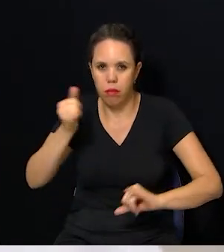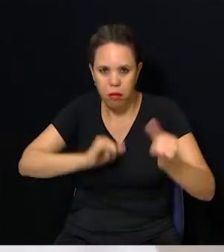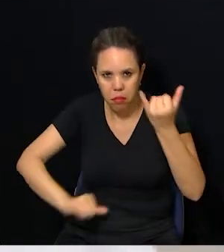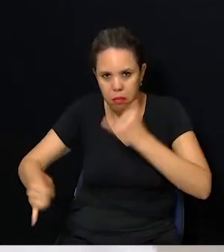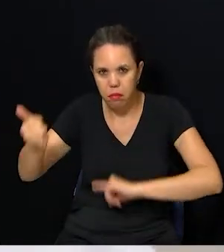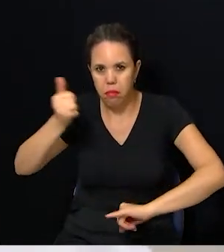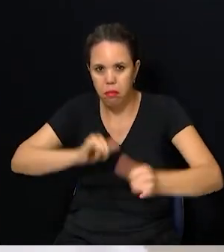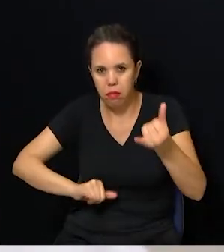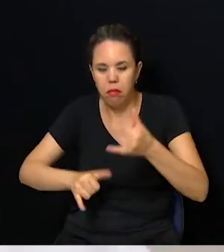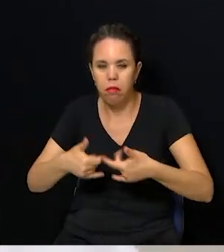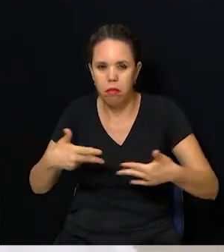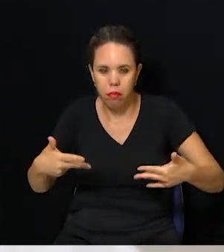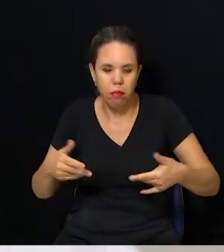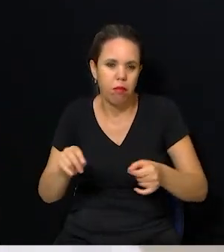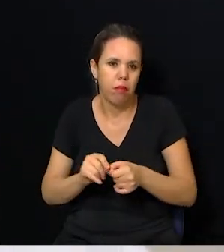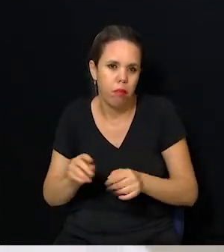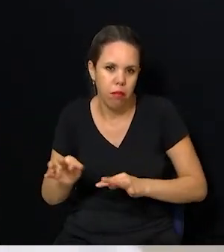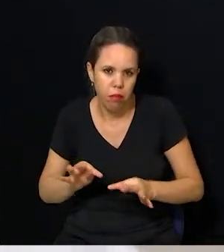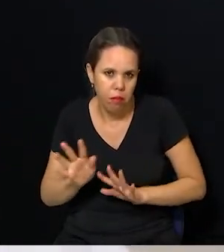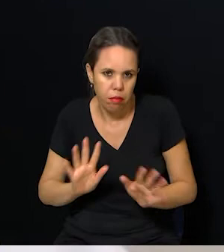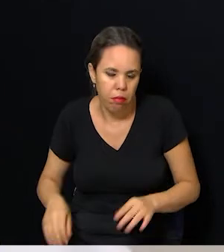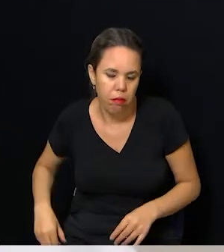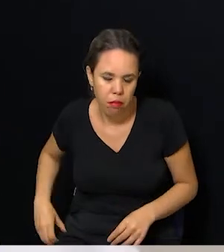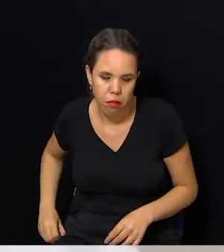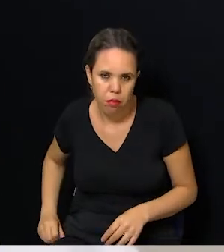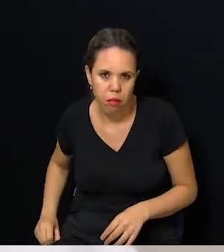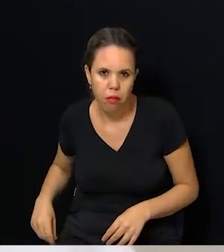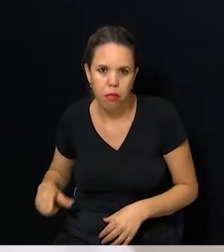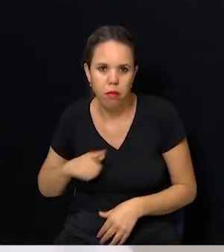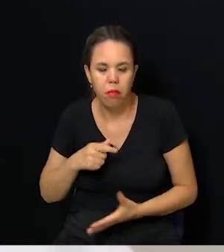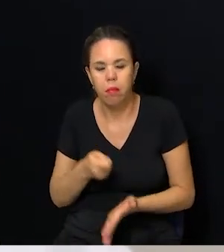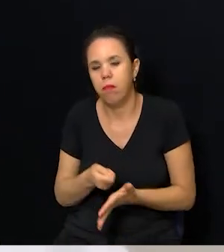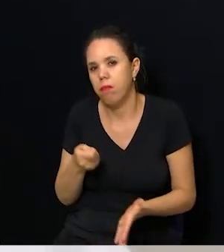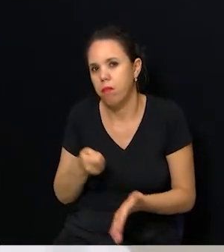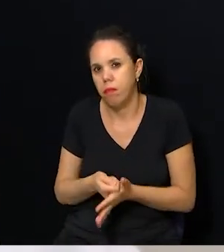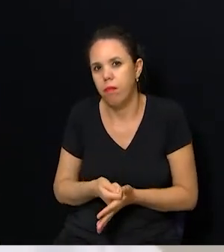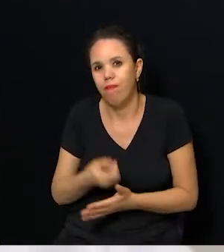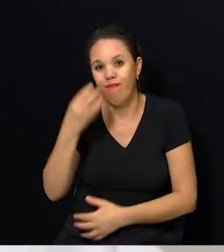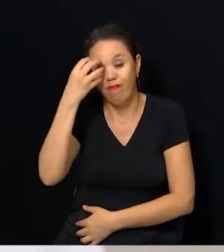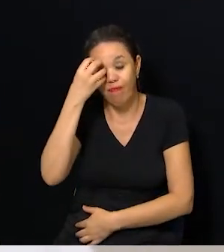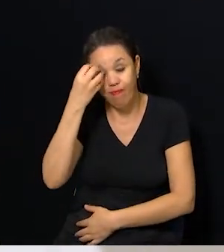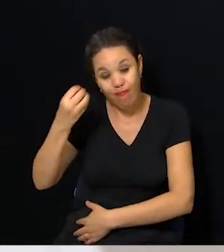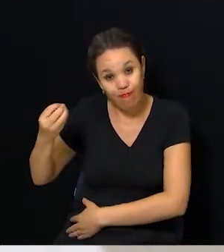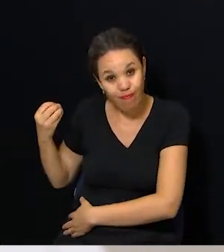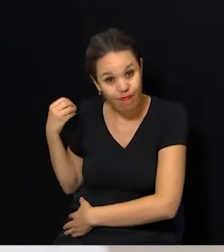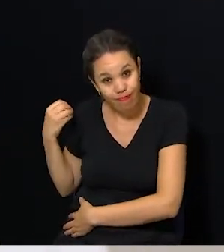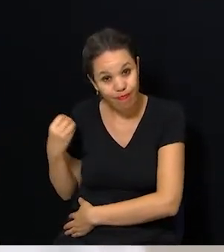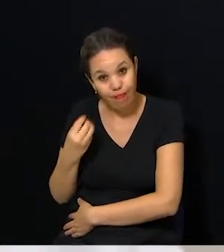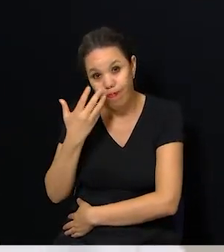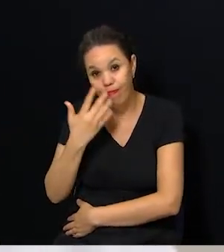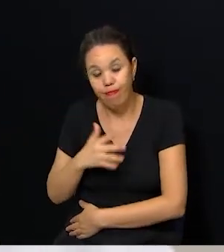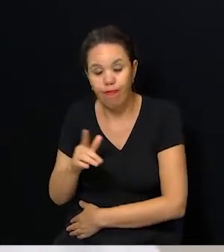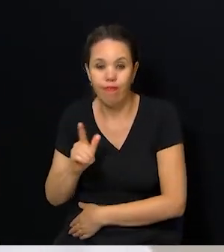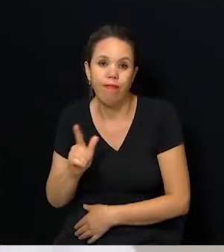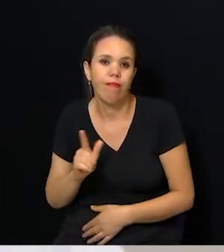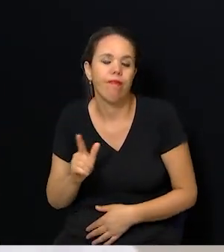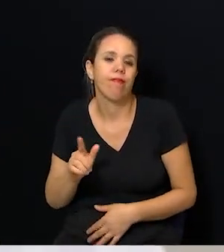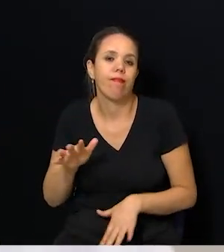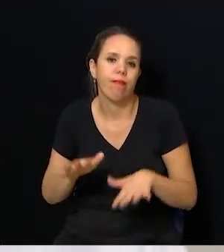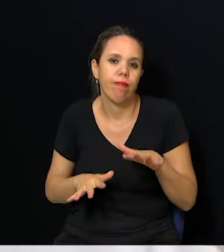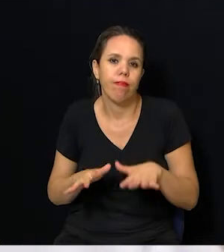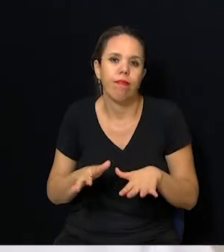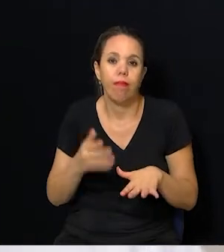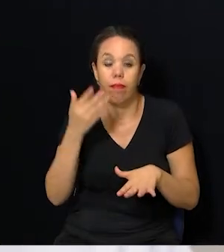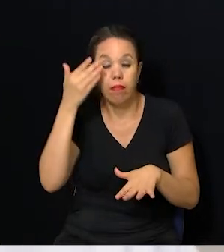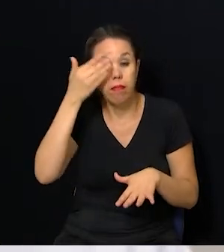radioterapia, quimioterapia, tá? E aí você tem que obrigatoriamente retirar o olho da criança e, obviamente, determinar que ela